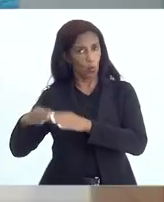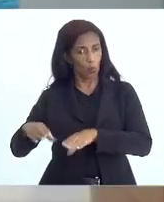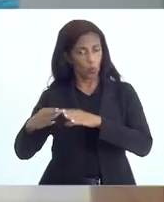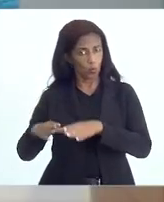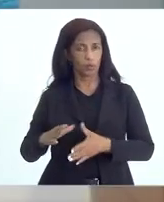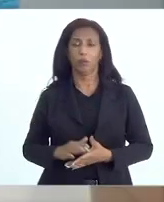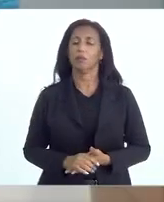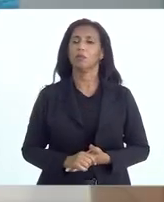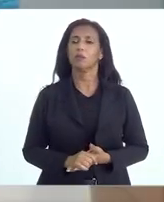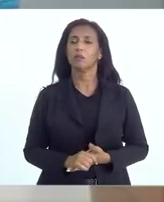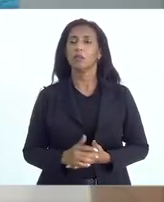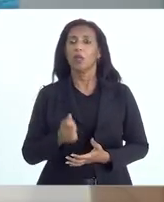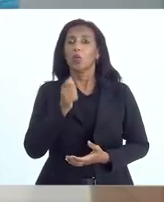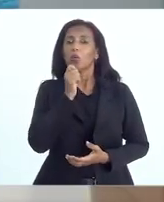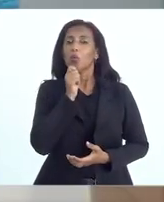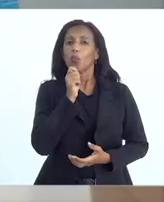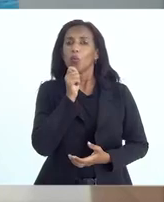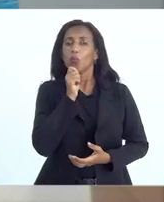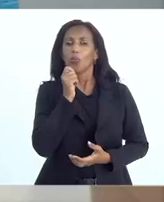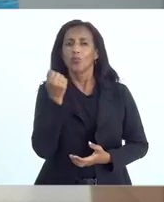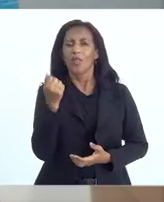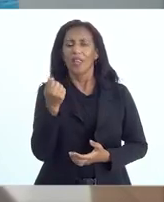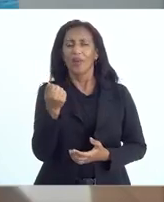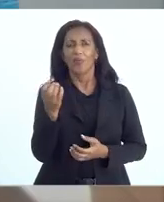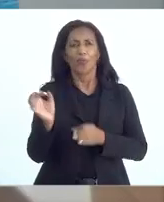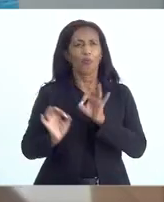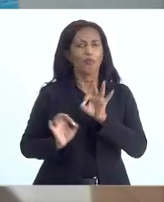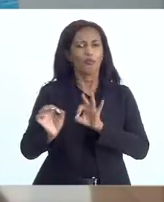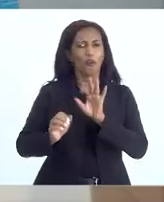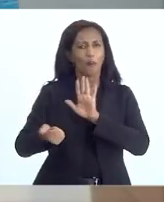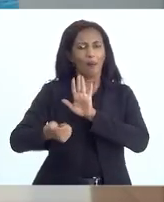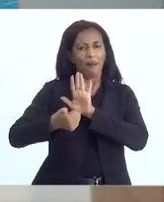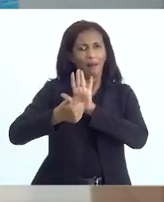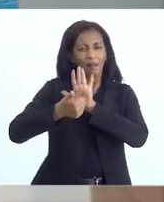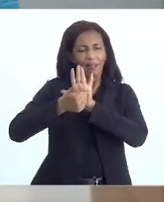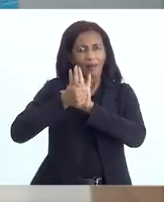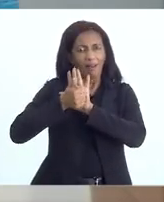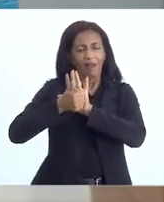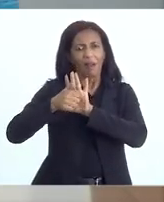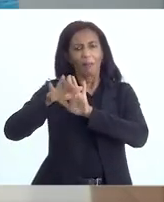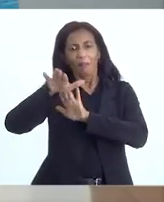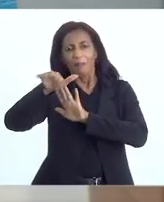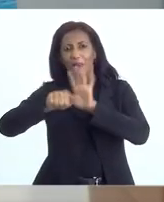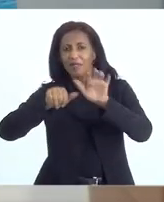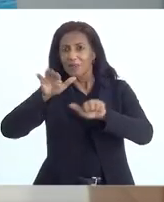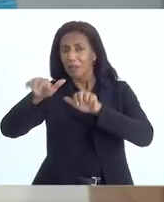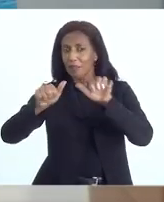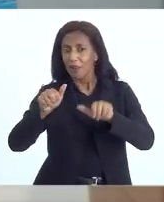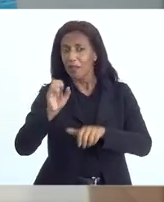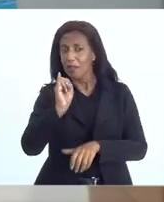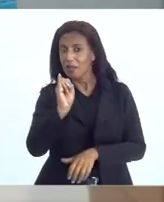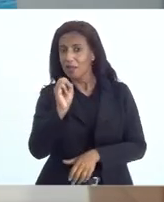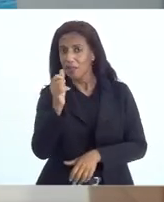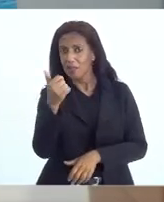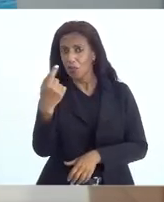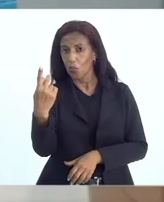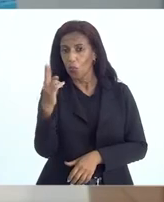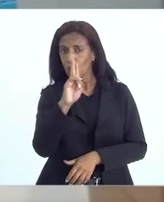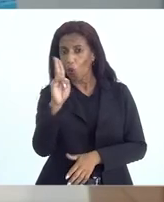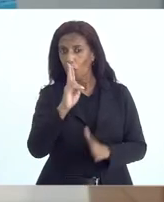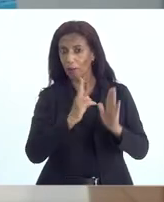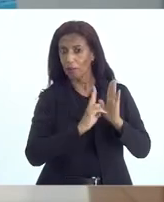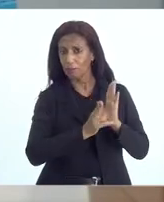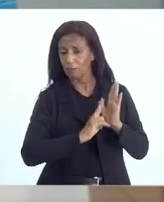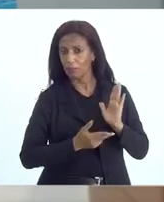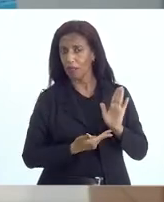então eu não tenho meio legal hoje de convocá-los se o nome deles não constam no